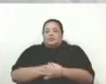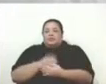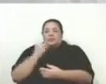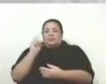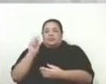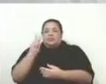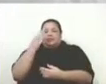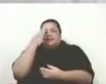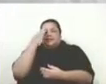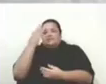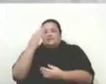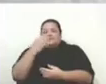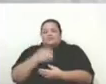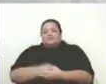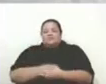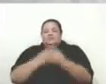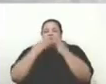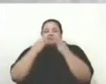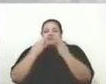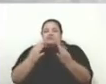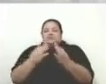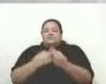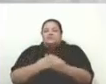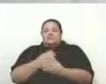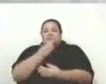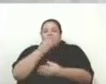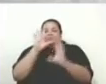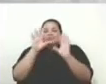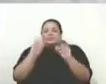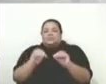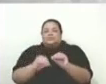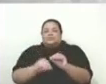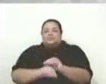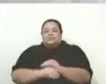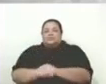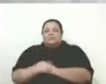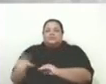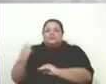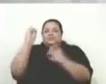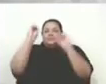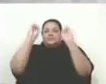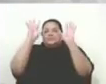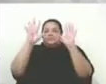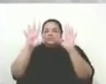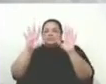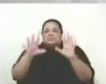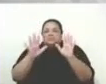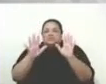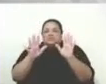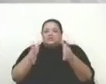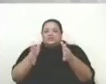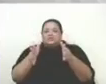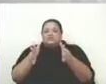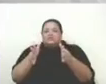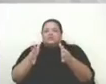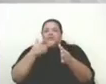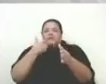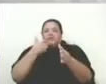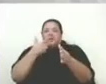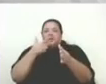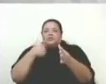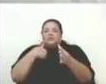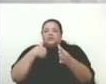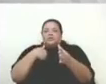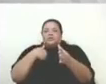Agradeço a atenção de todos, desejo a todos uma boa noite, uma semana abençoada, e já adiante, senhor presidente, que vou declinar da minha